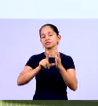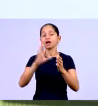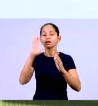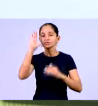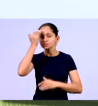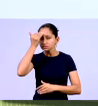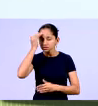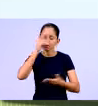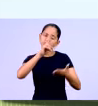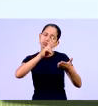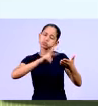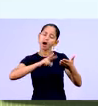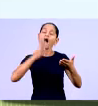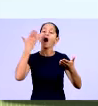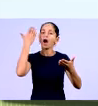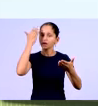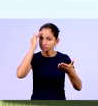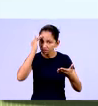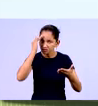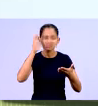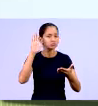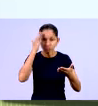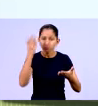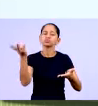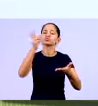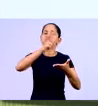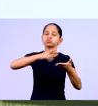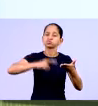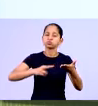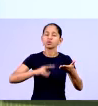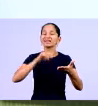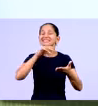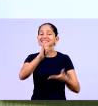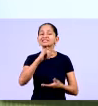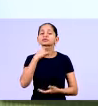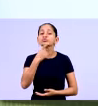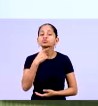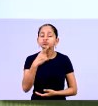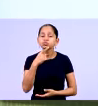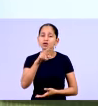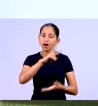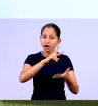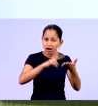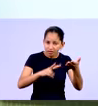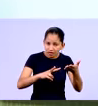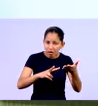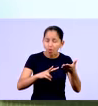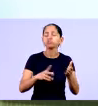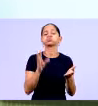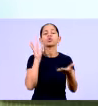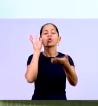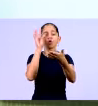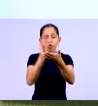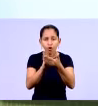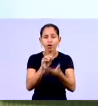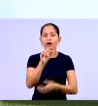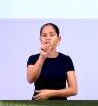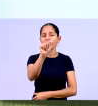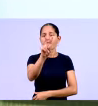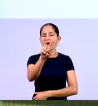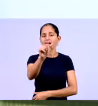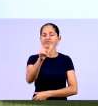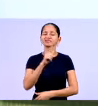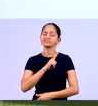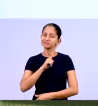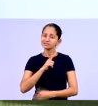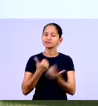compreendam. E vale ressaltar, todas as dúvidas que tiverem, encaminhem no AVA, coloquem que tem tutores à